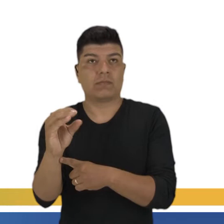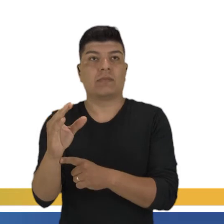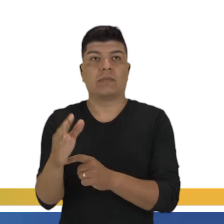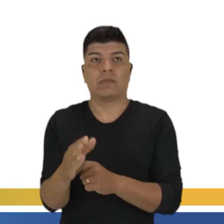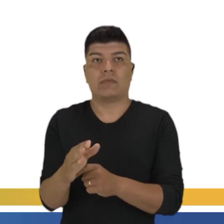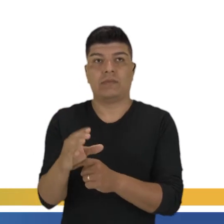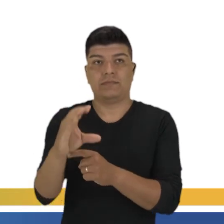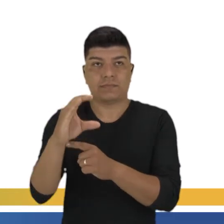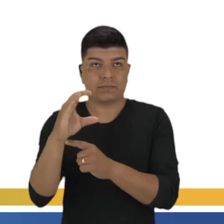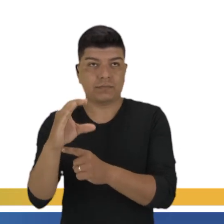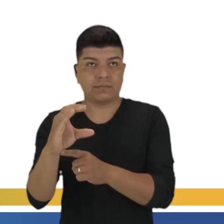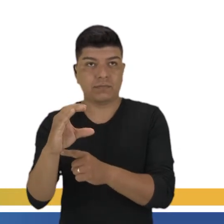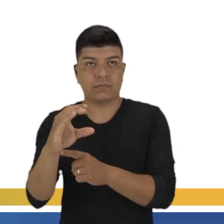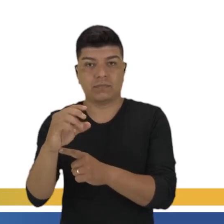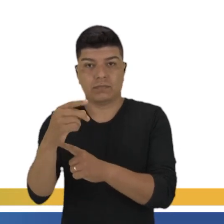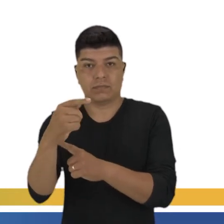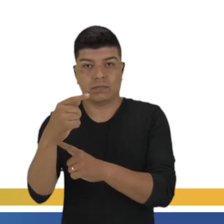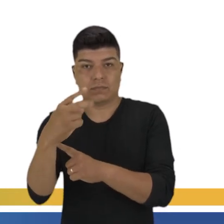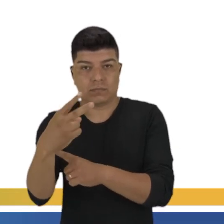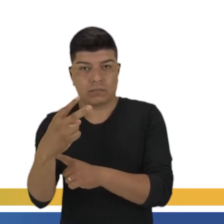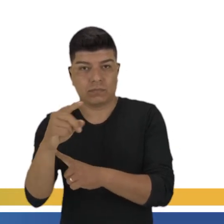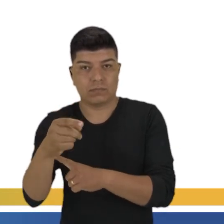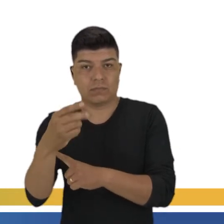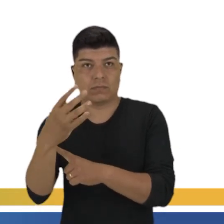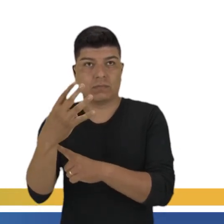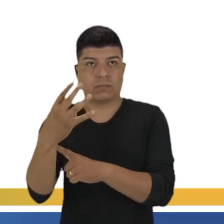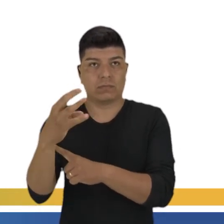R$1,80. Na alternativa C,